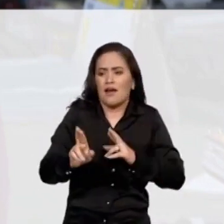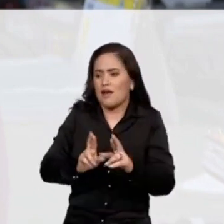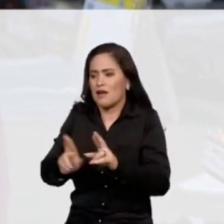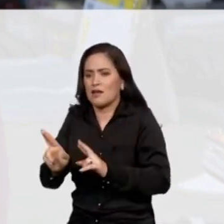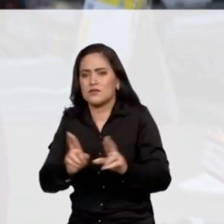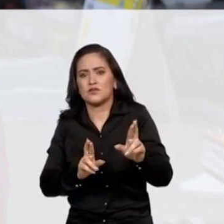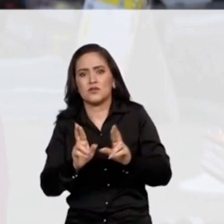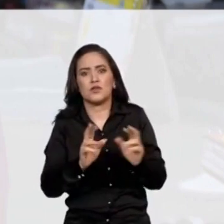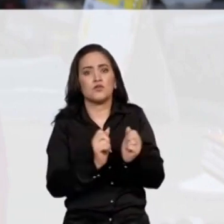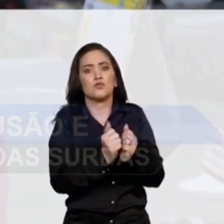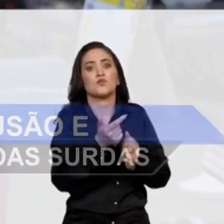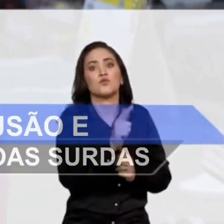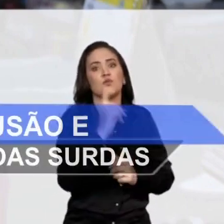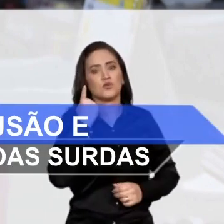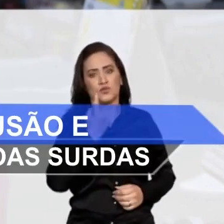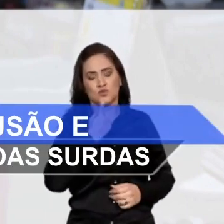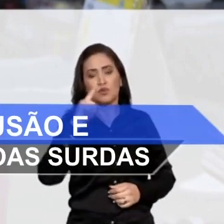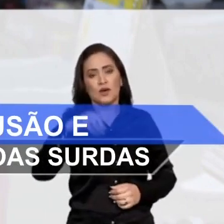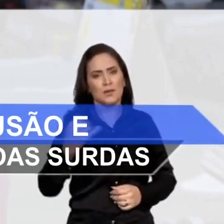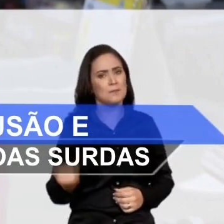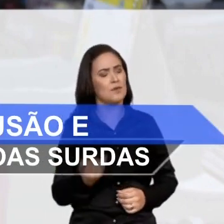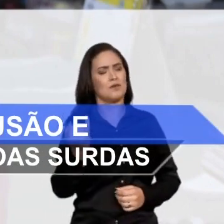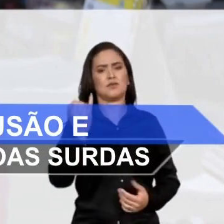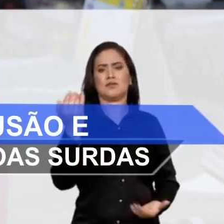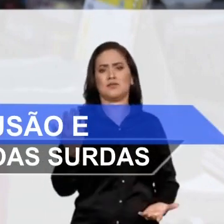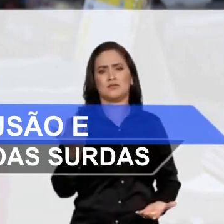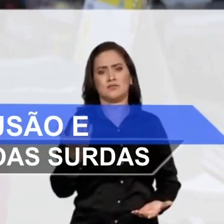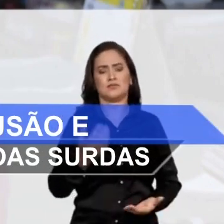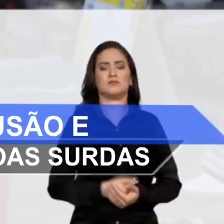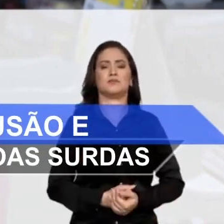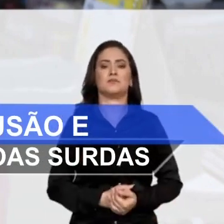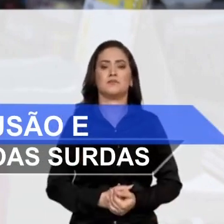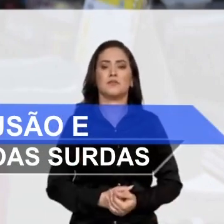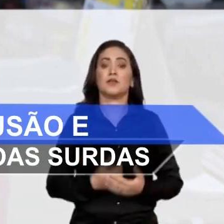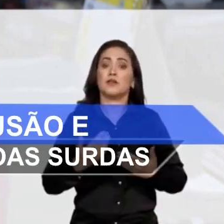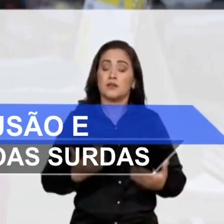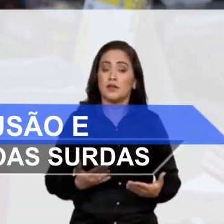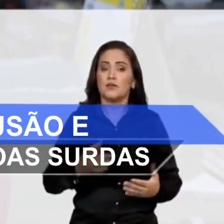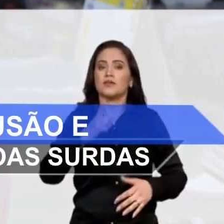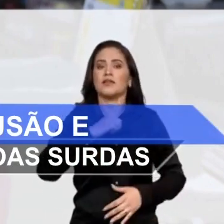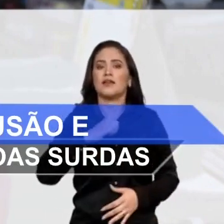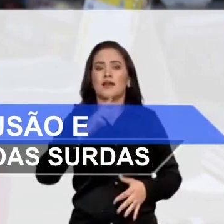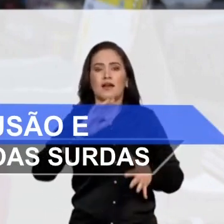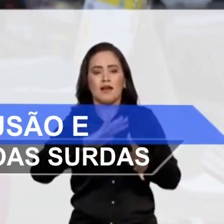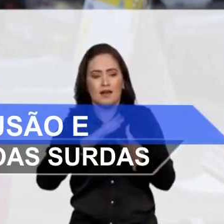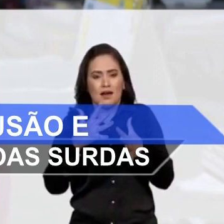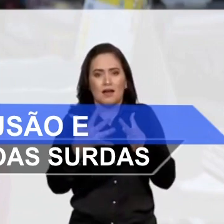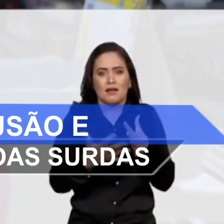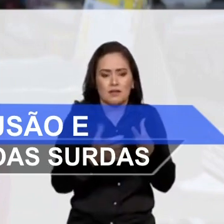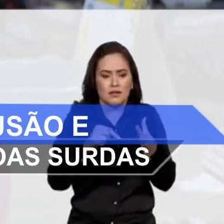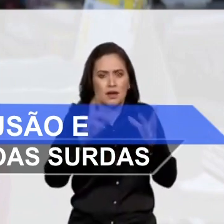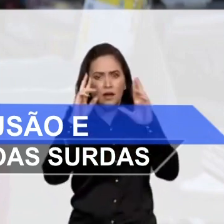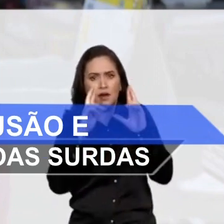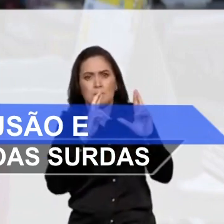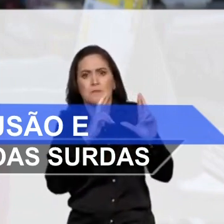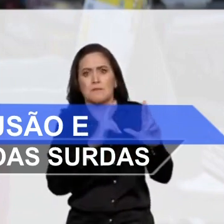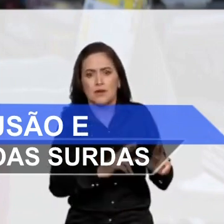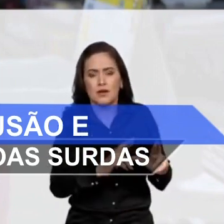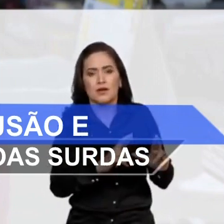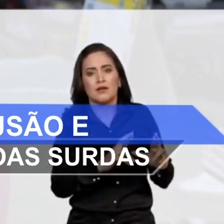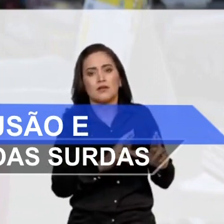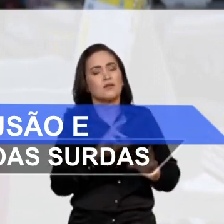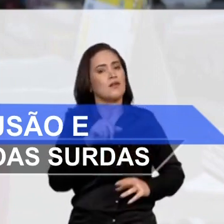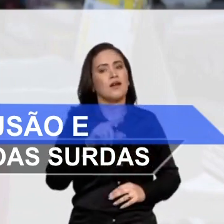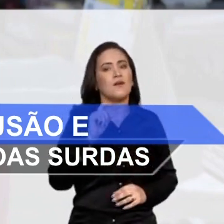os seus pares, né? Isso é de extrema importância para ele, né? Então, ter a língua de sinais